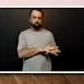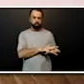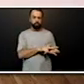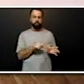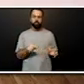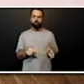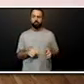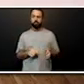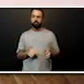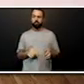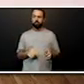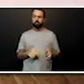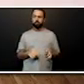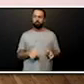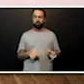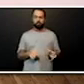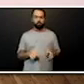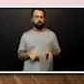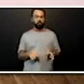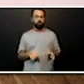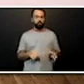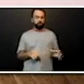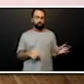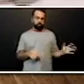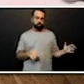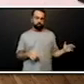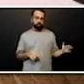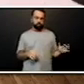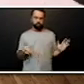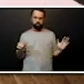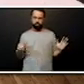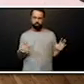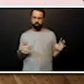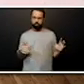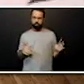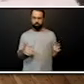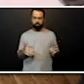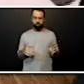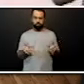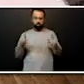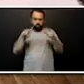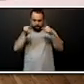que significa? Menos antes do parêntese.